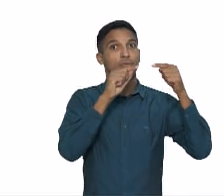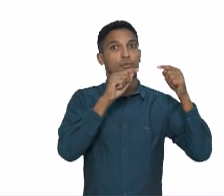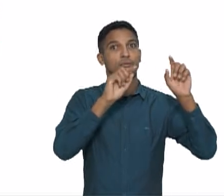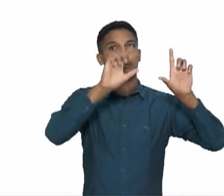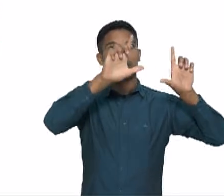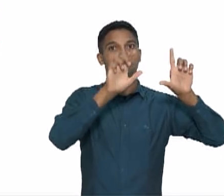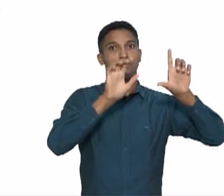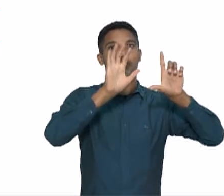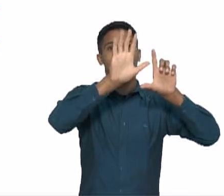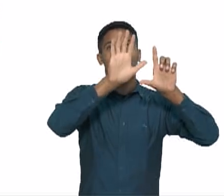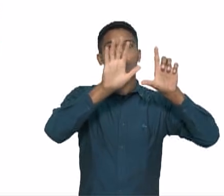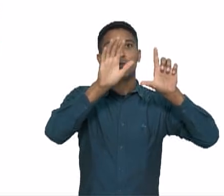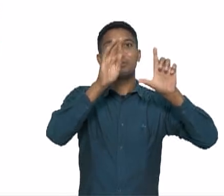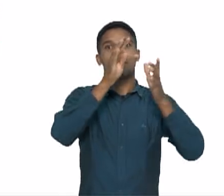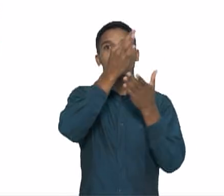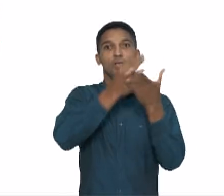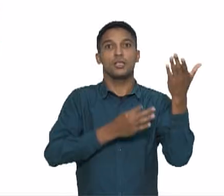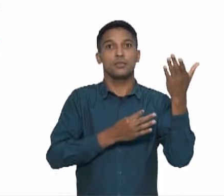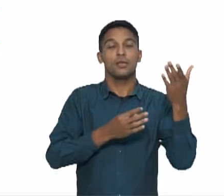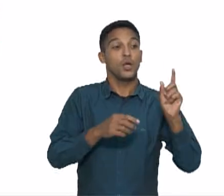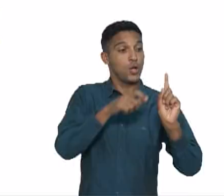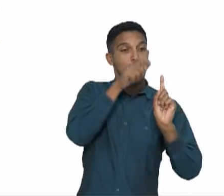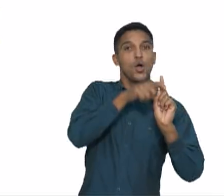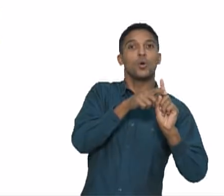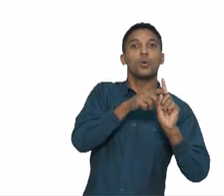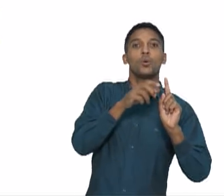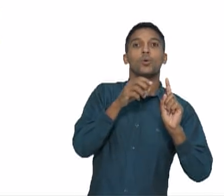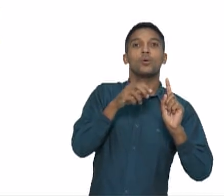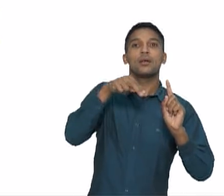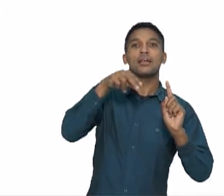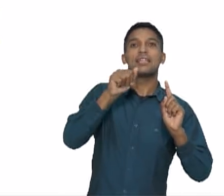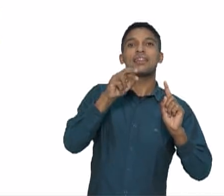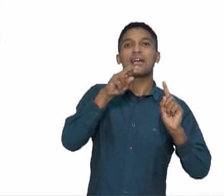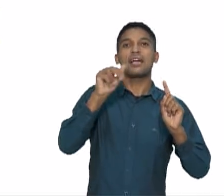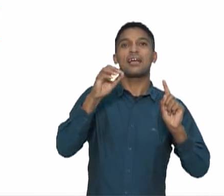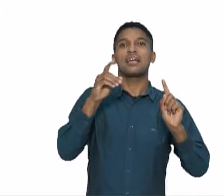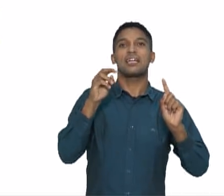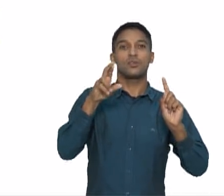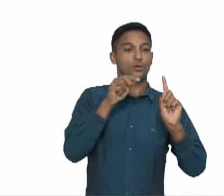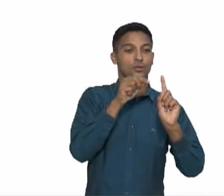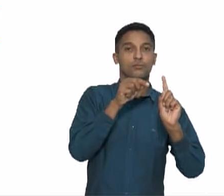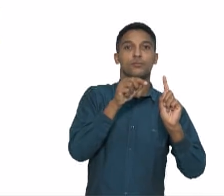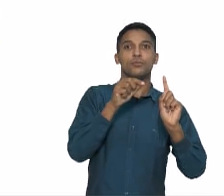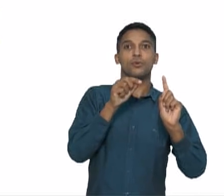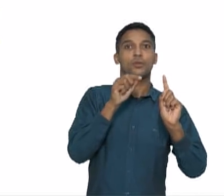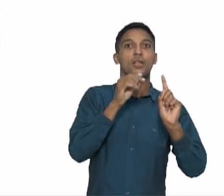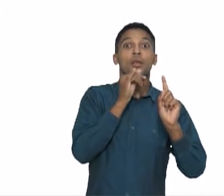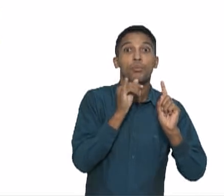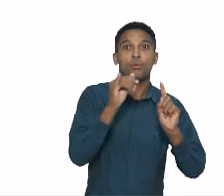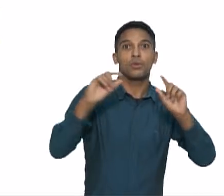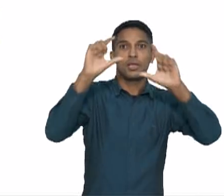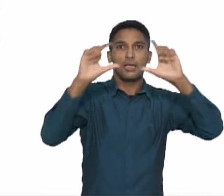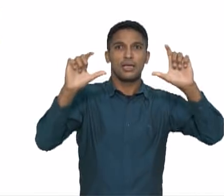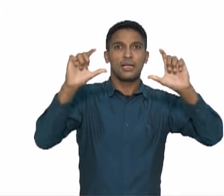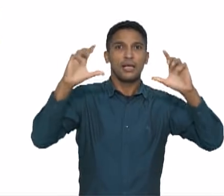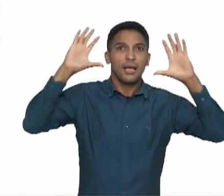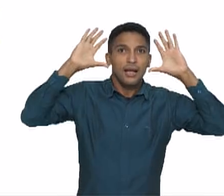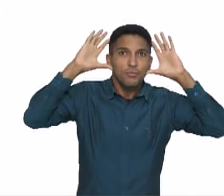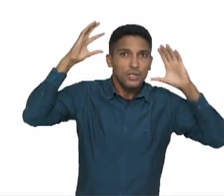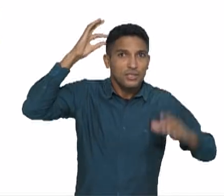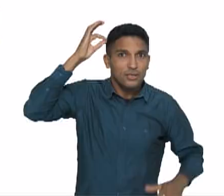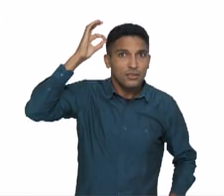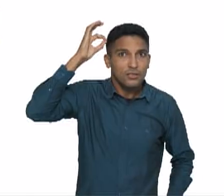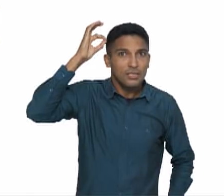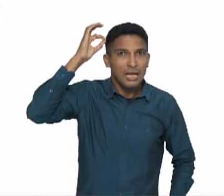do narrador dizer que a cabeça da menina flamejava, estava quente, né? Que ela suportava o calor